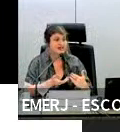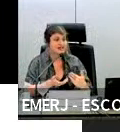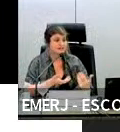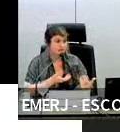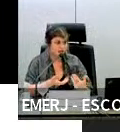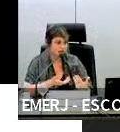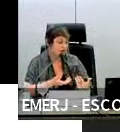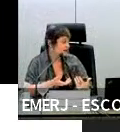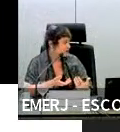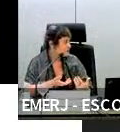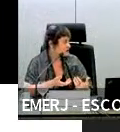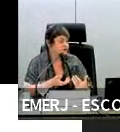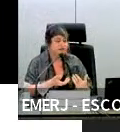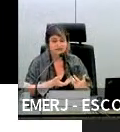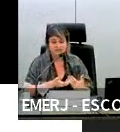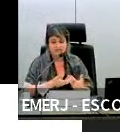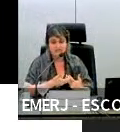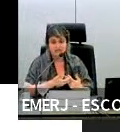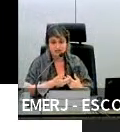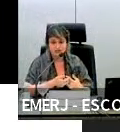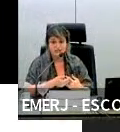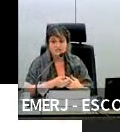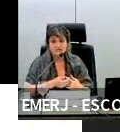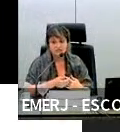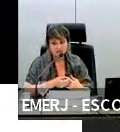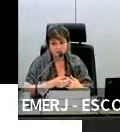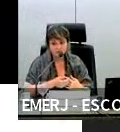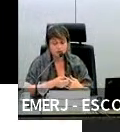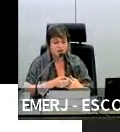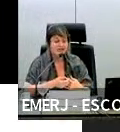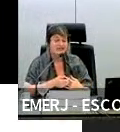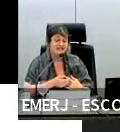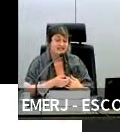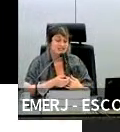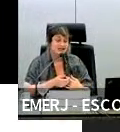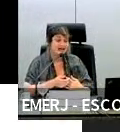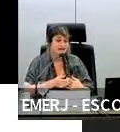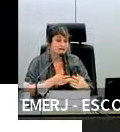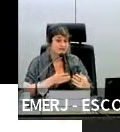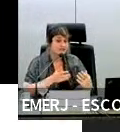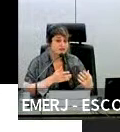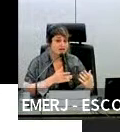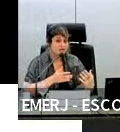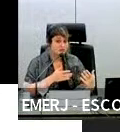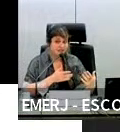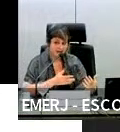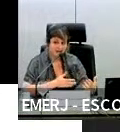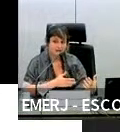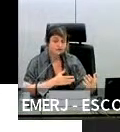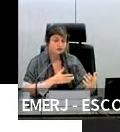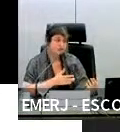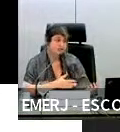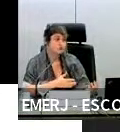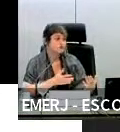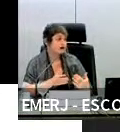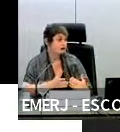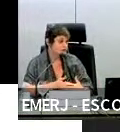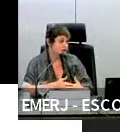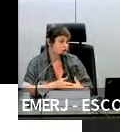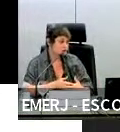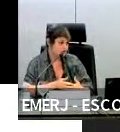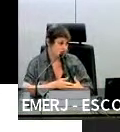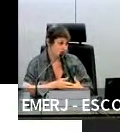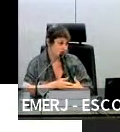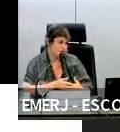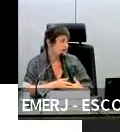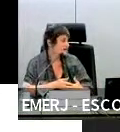de entrada é por alguém com quem o demandante se identifica e se sente seguro, e eles relatam terem sido respeitados do início ao fim